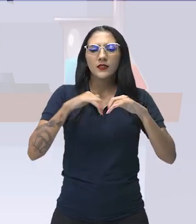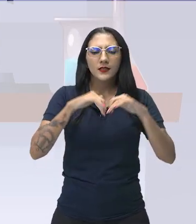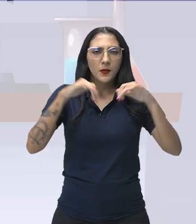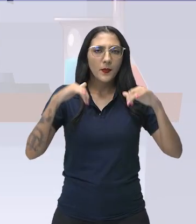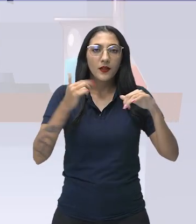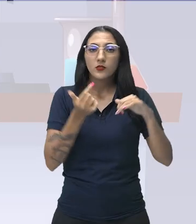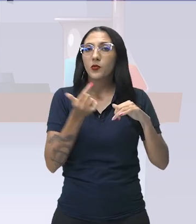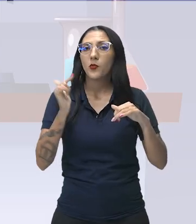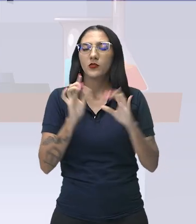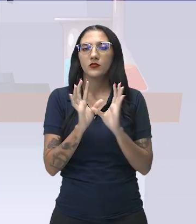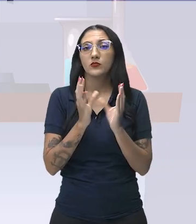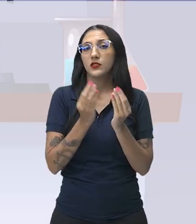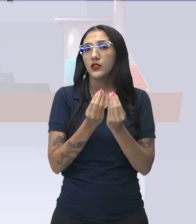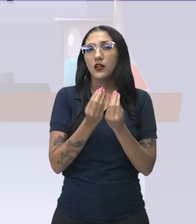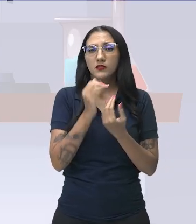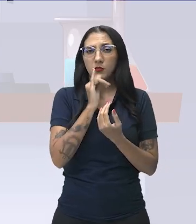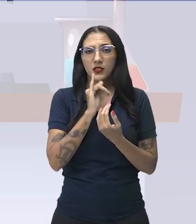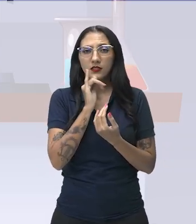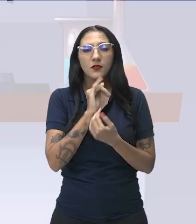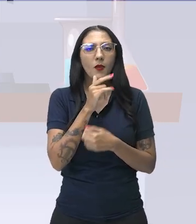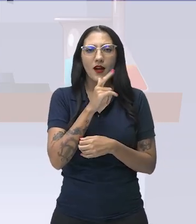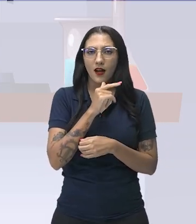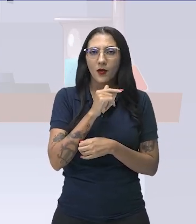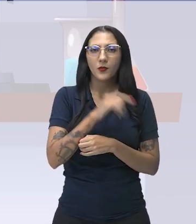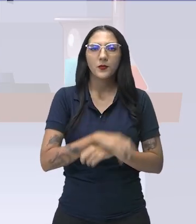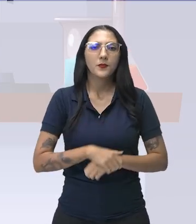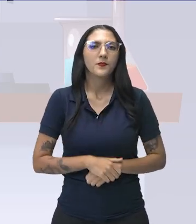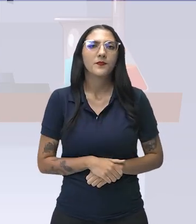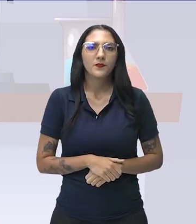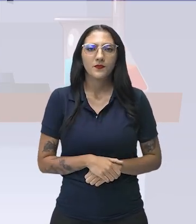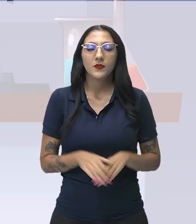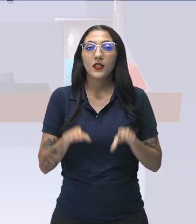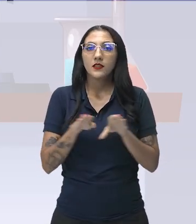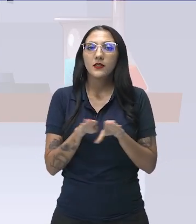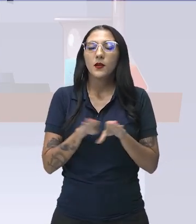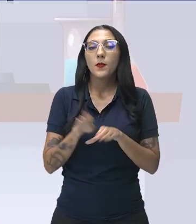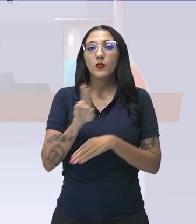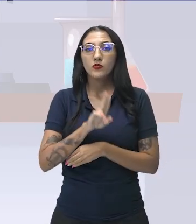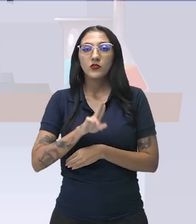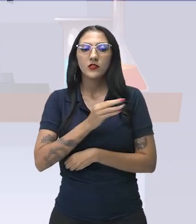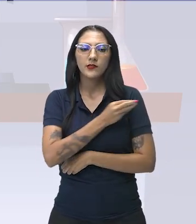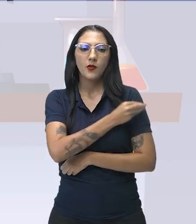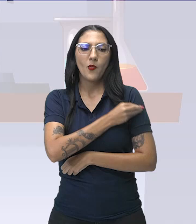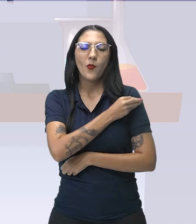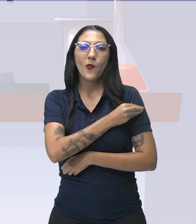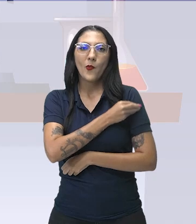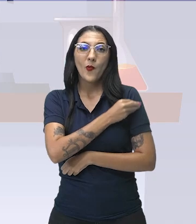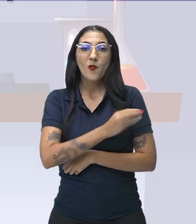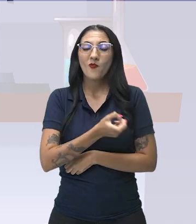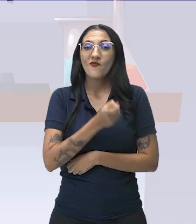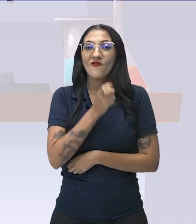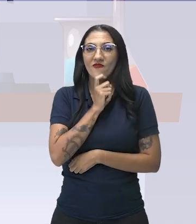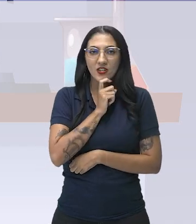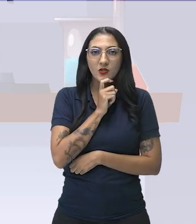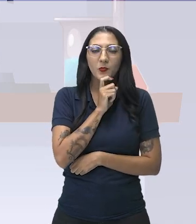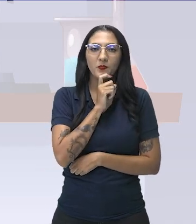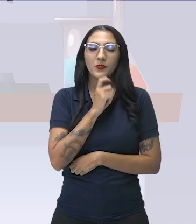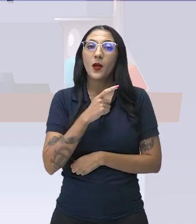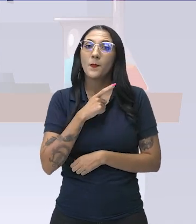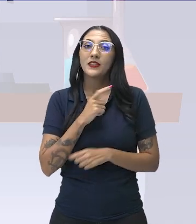por exemplo, a água que o envolve. E, por fim, nós usaremos o álcool gelado, principalmente,